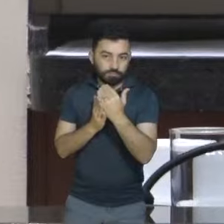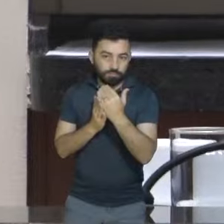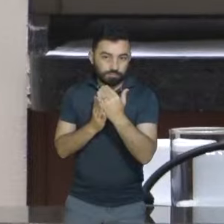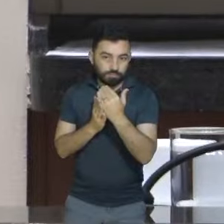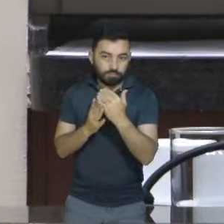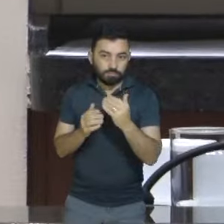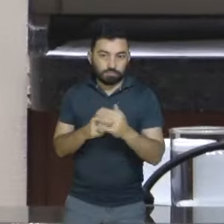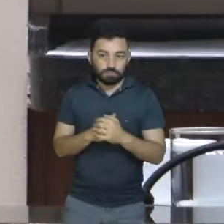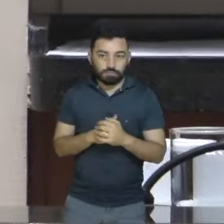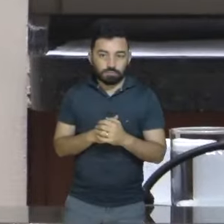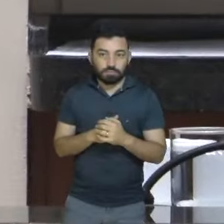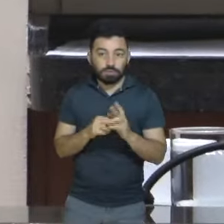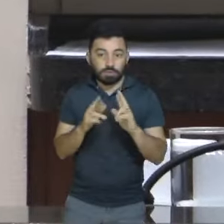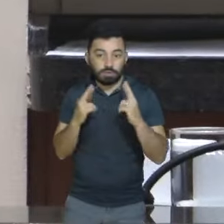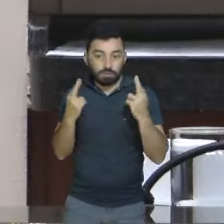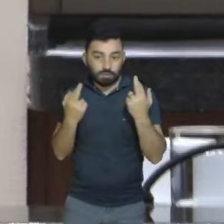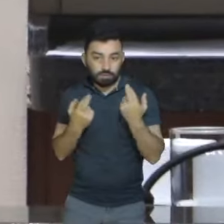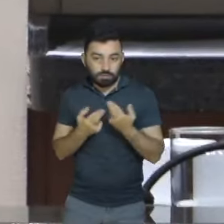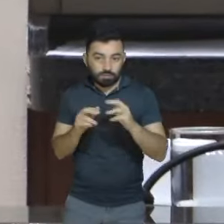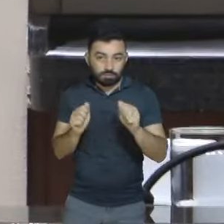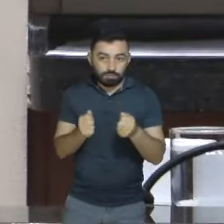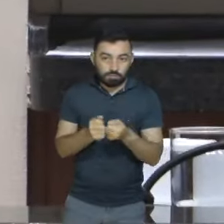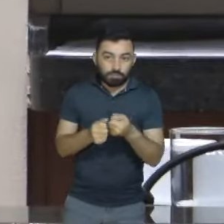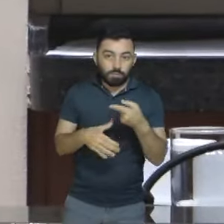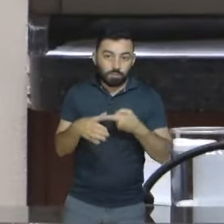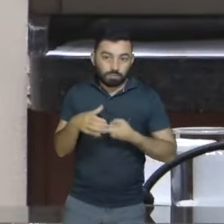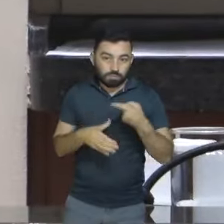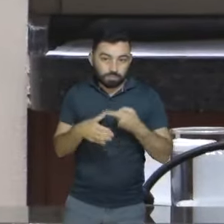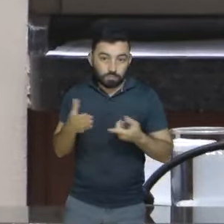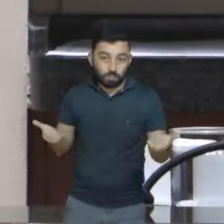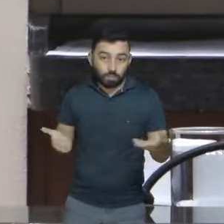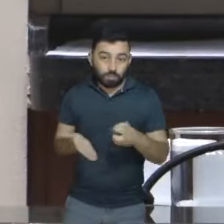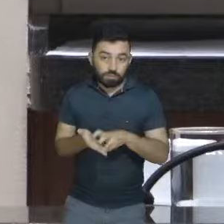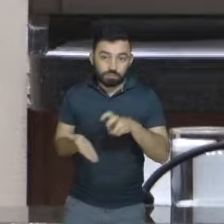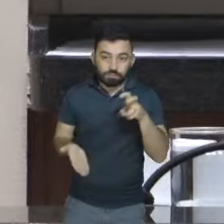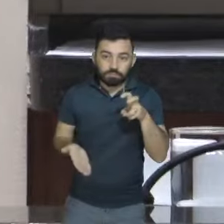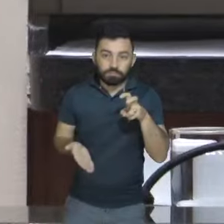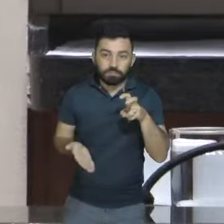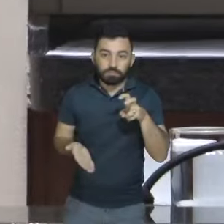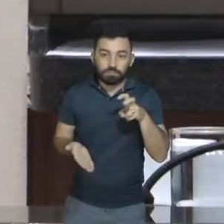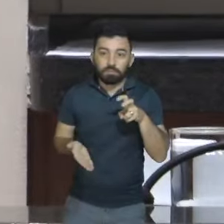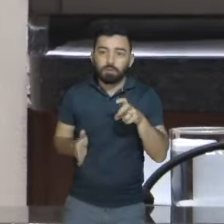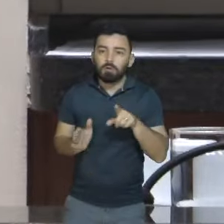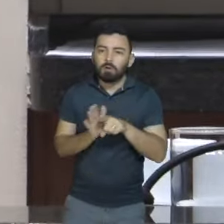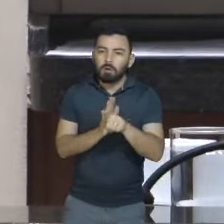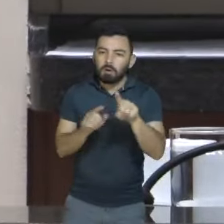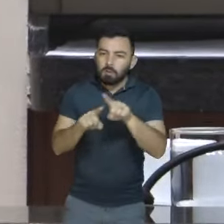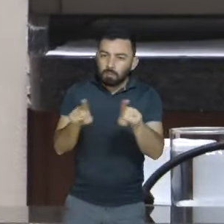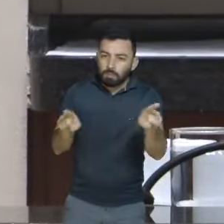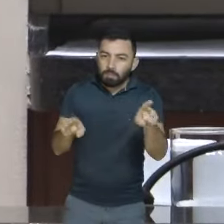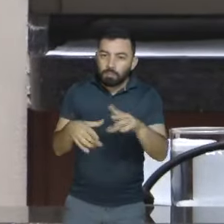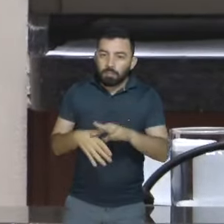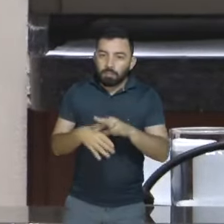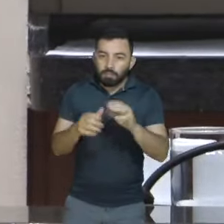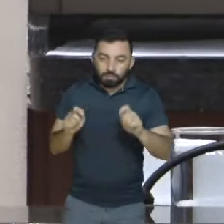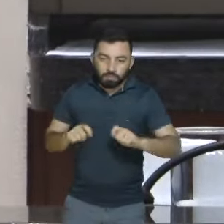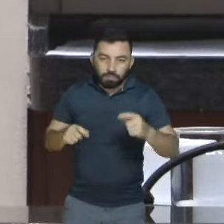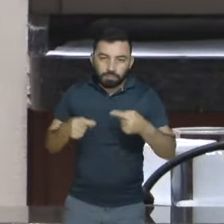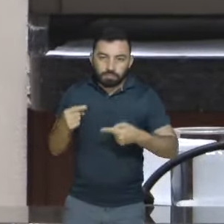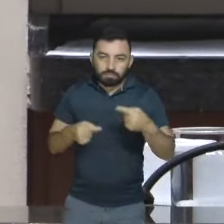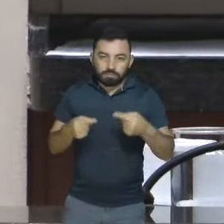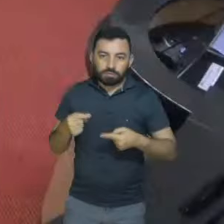reuniões conjuntas das comissões pertinentes na manhã de hoje. Consulto os senhores líderes se podemos fazer a discussão e a votação na